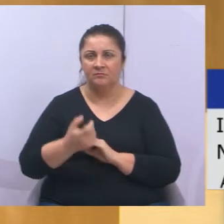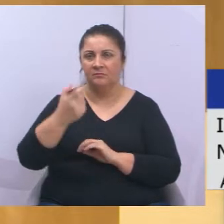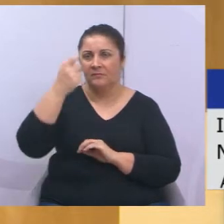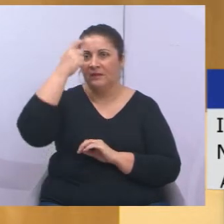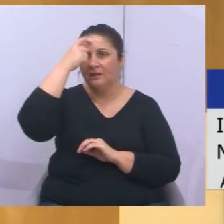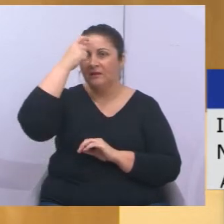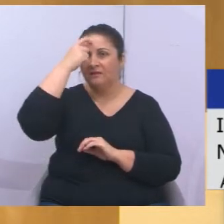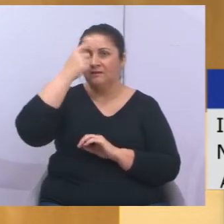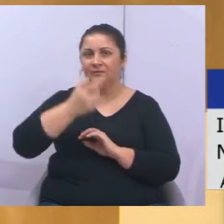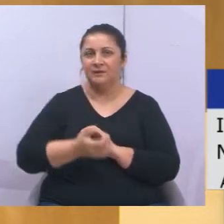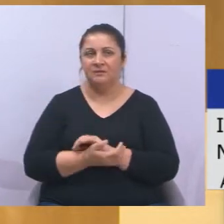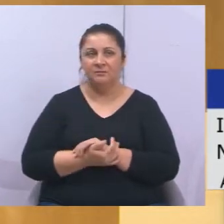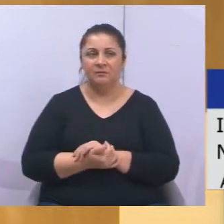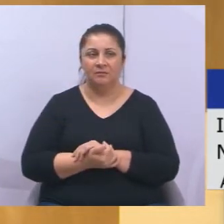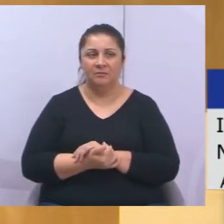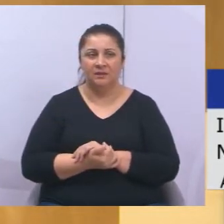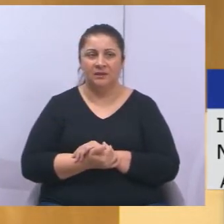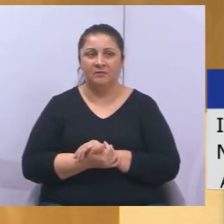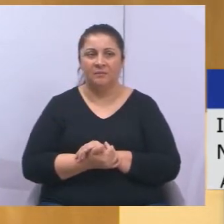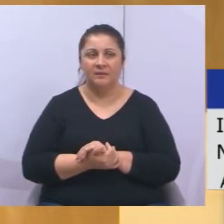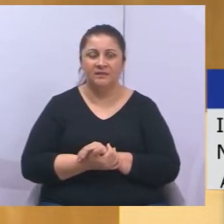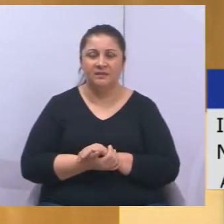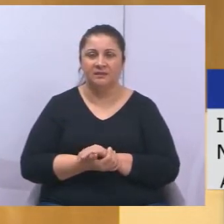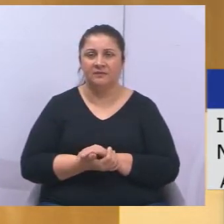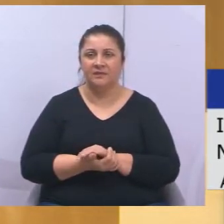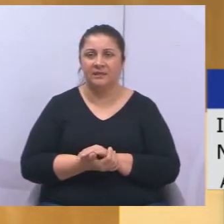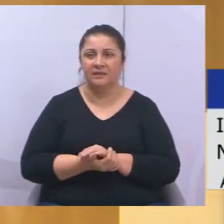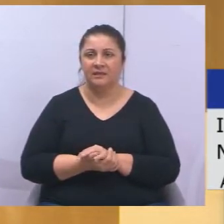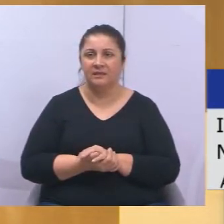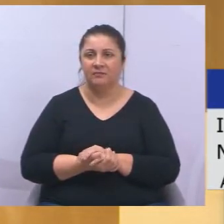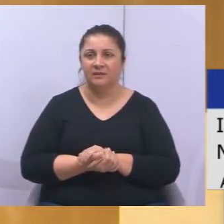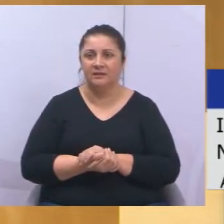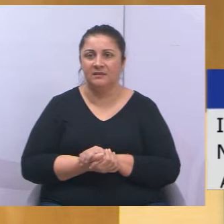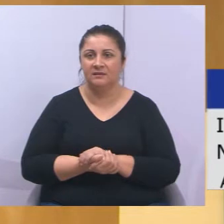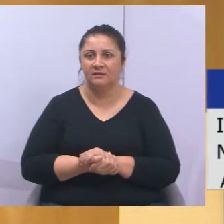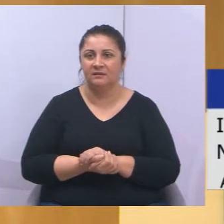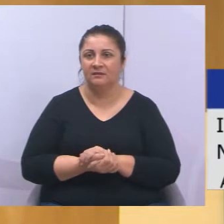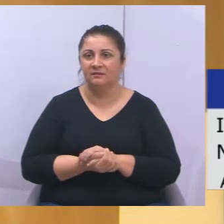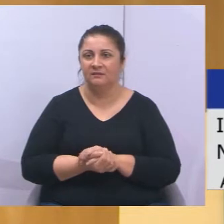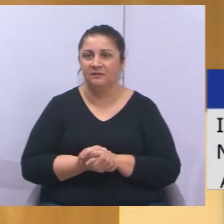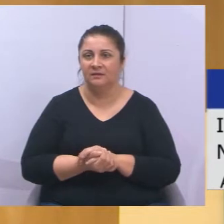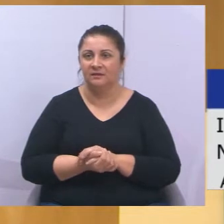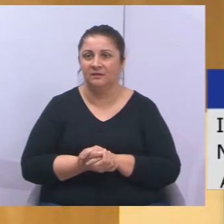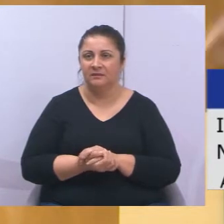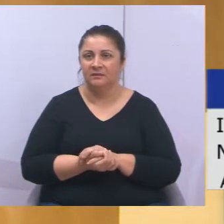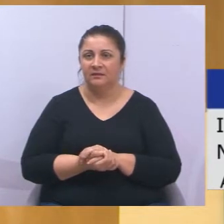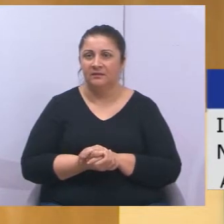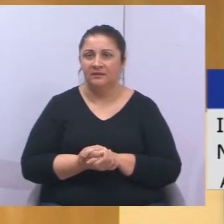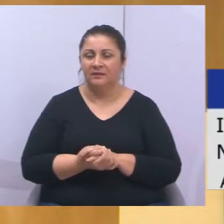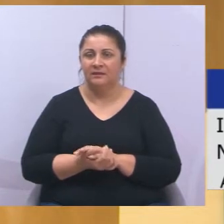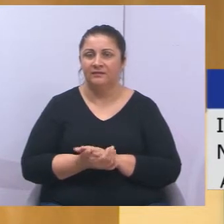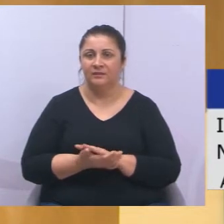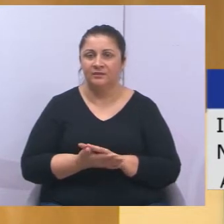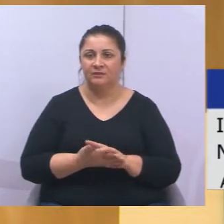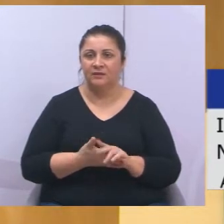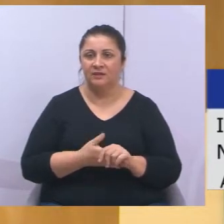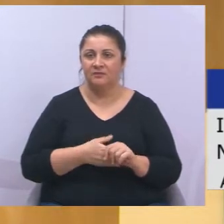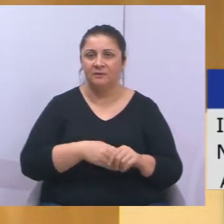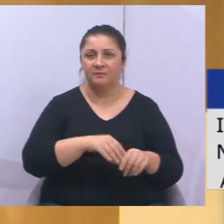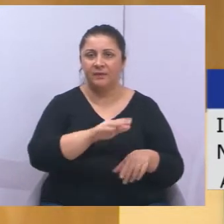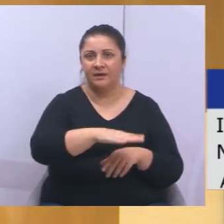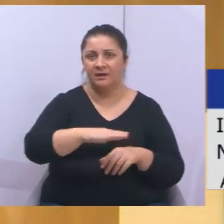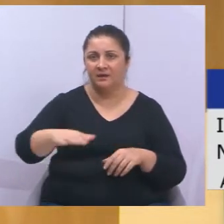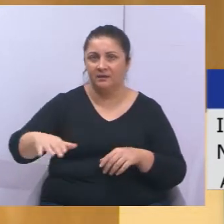Conscientização. Que temos que valorizar as brincadeiras saudáveis que levem as nossas crianças a